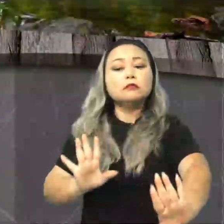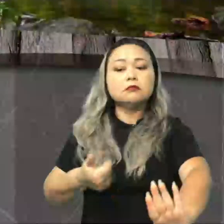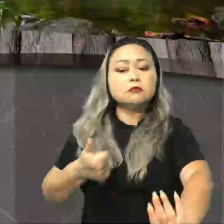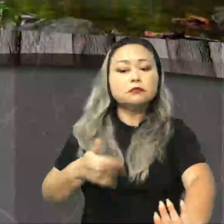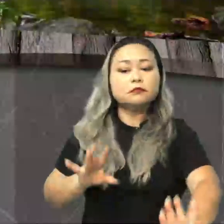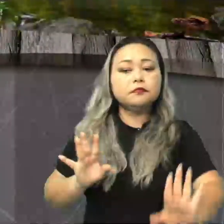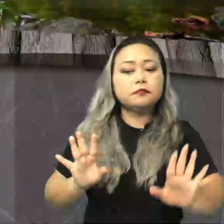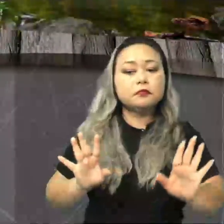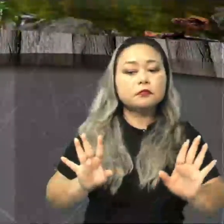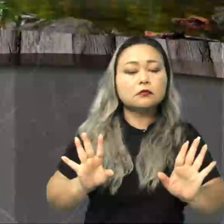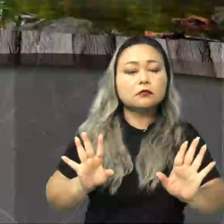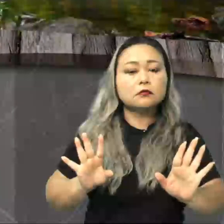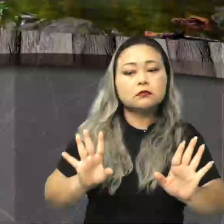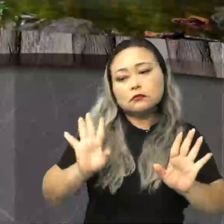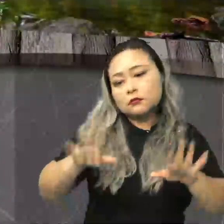porque